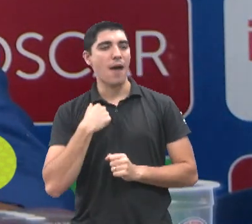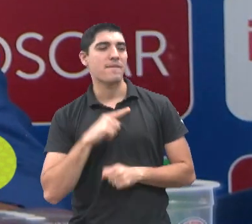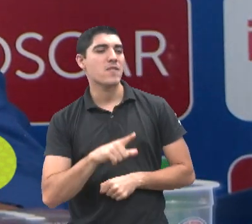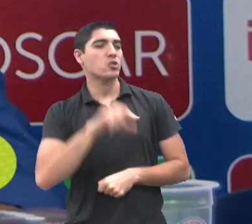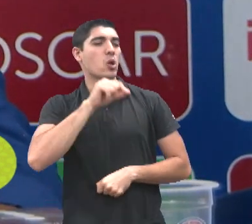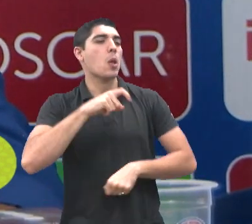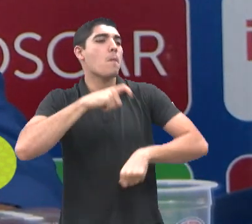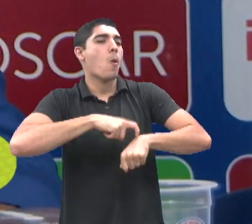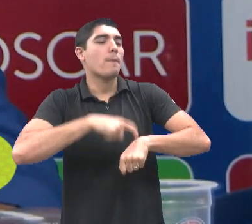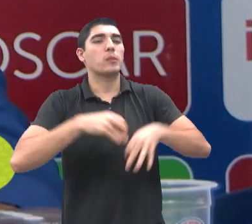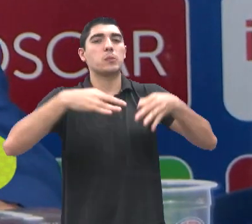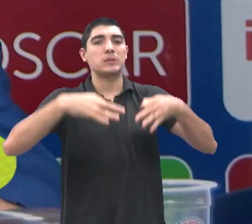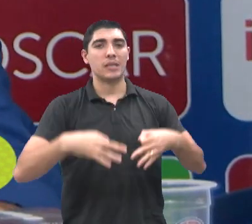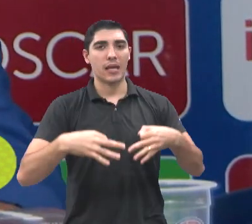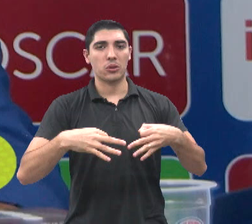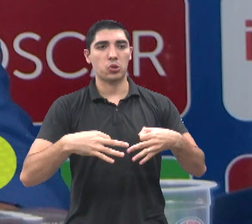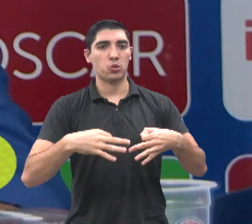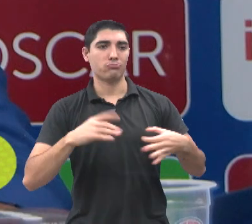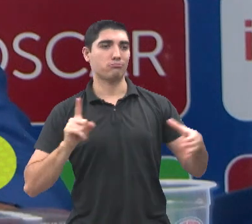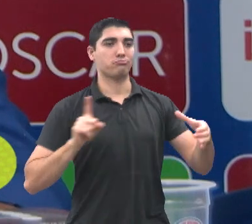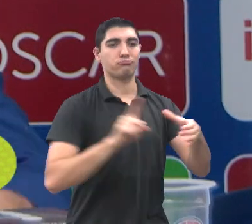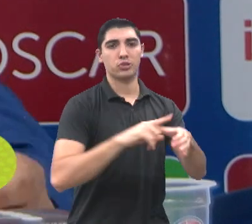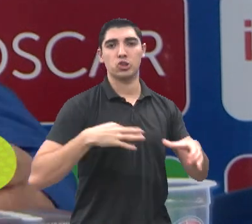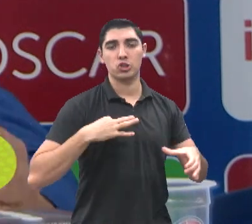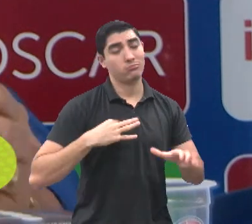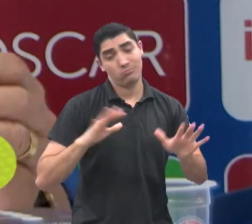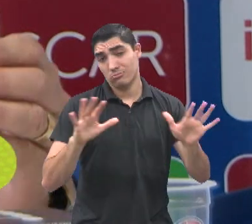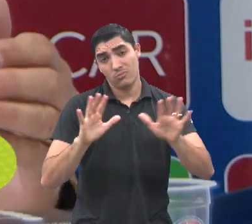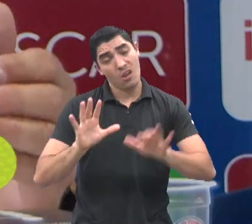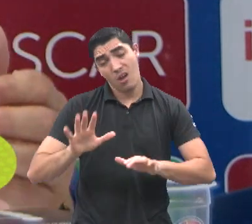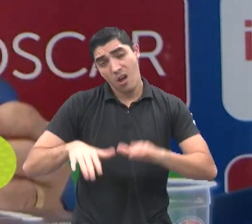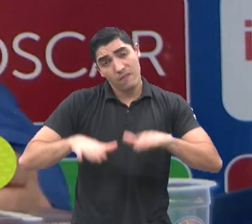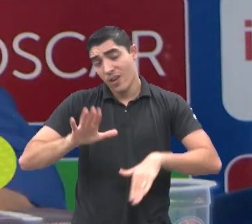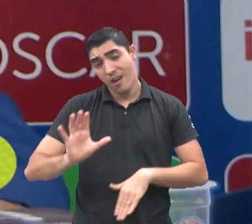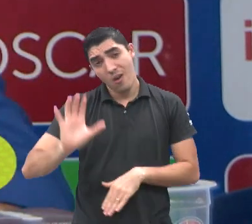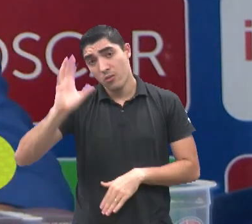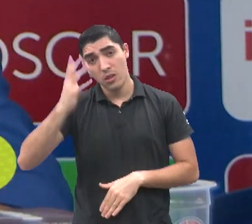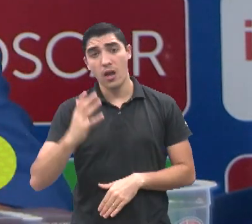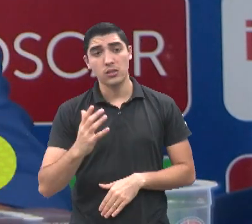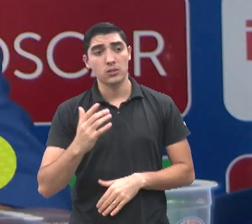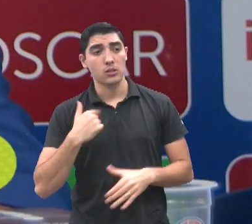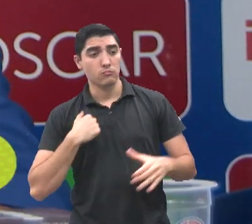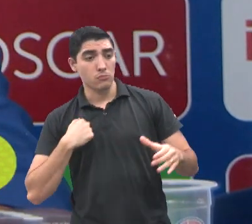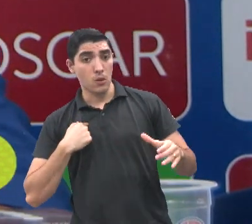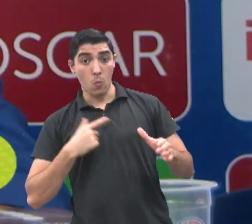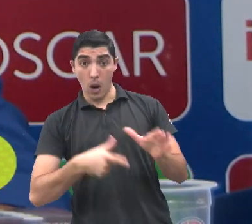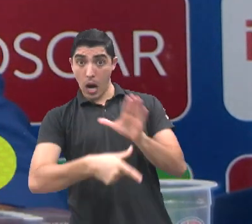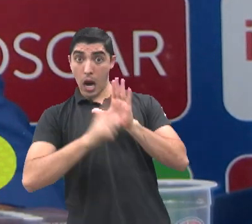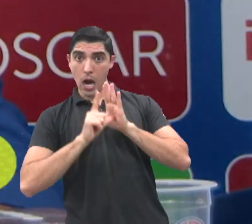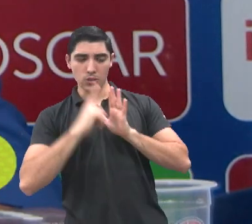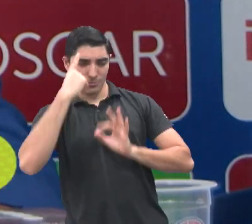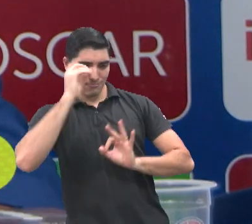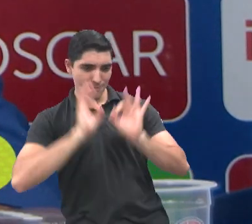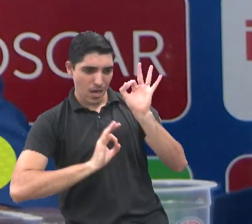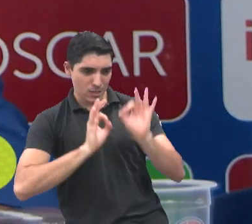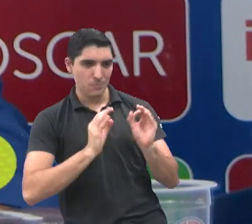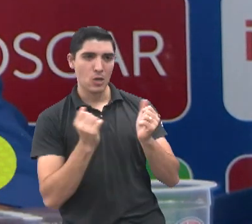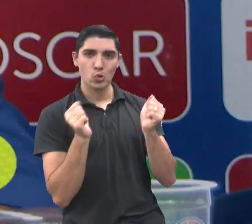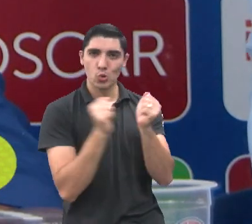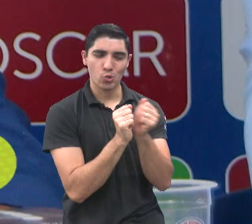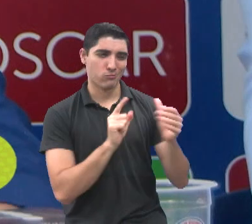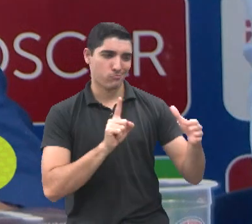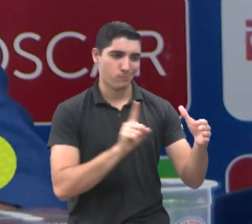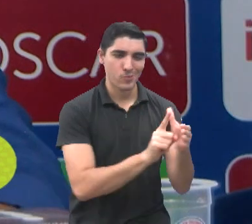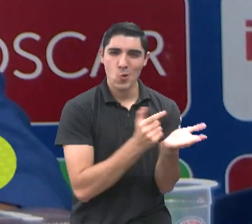para assumir uma agremiação. Às vezes você assume onde você participa de todo o planejamento e às vezes você assume numa